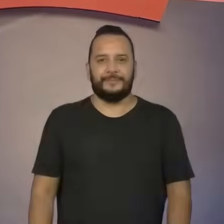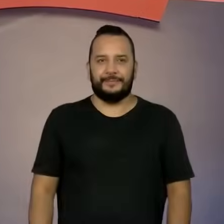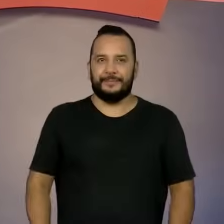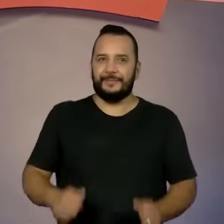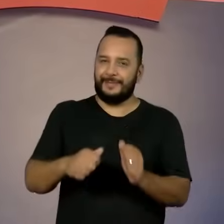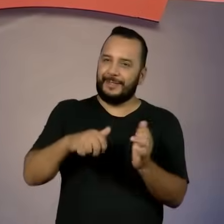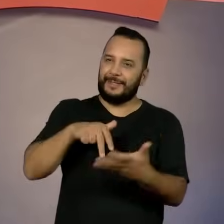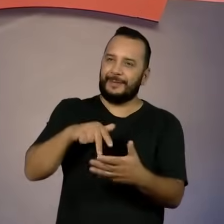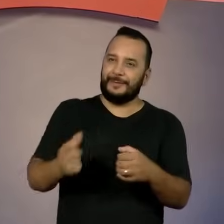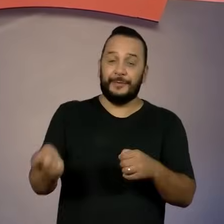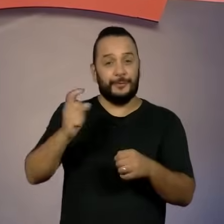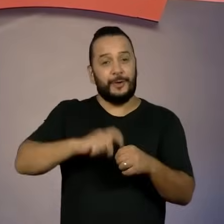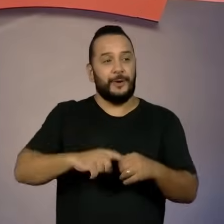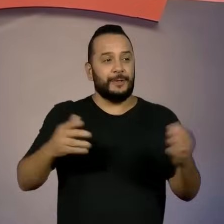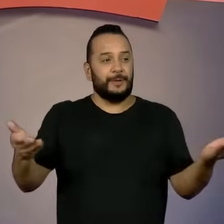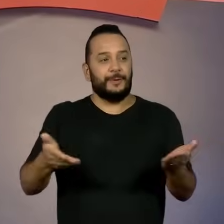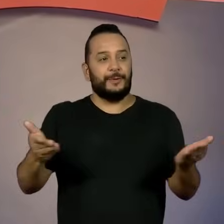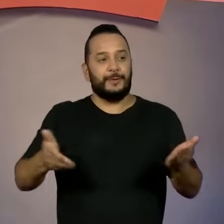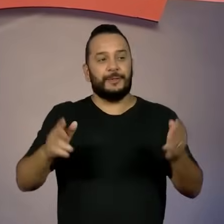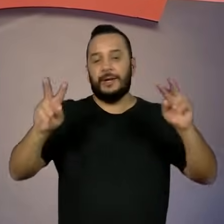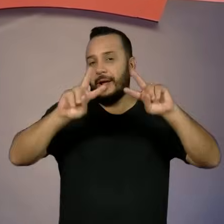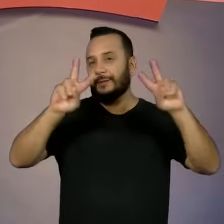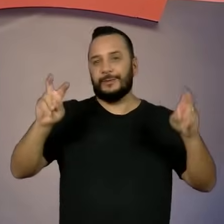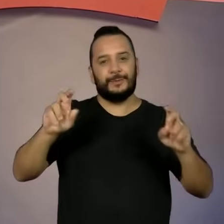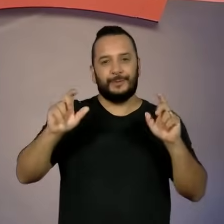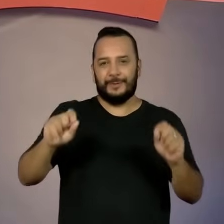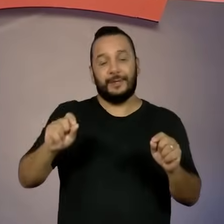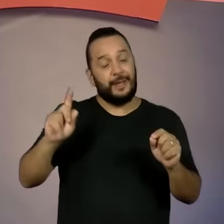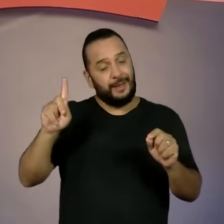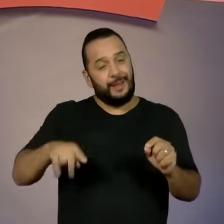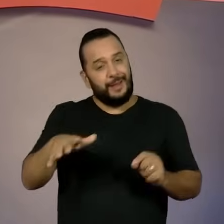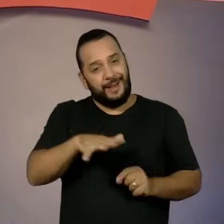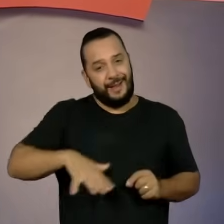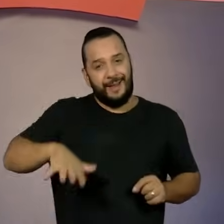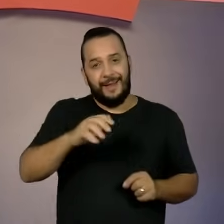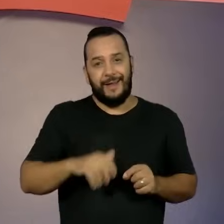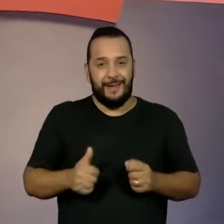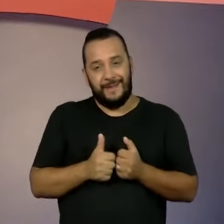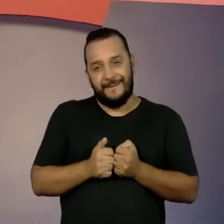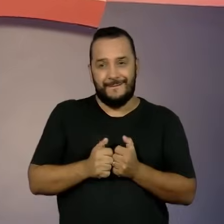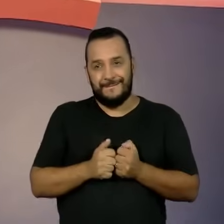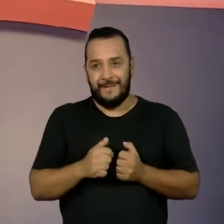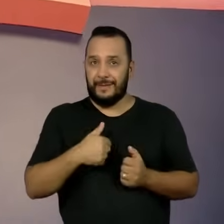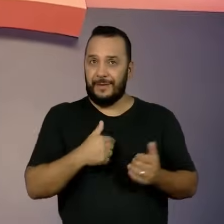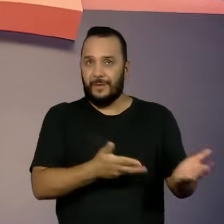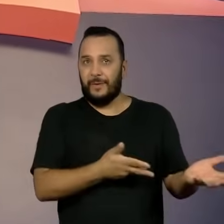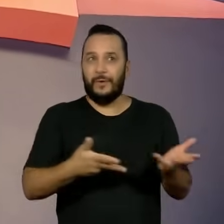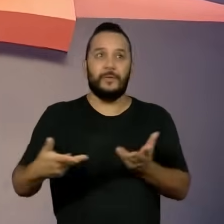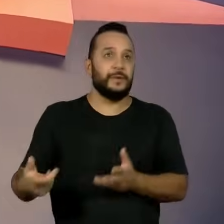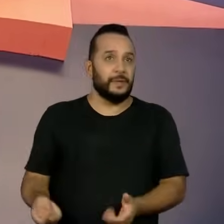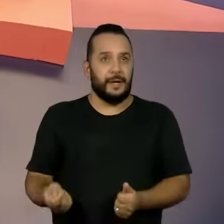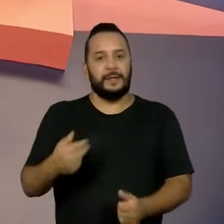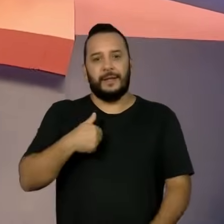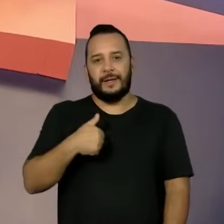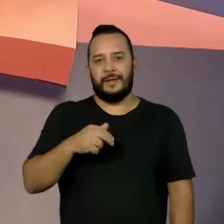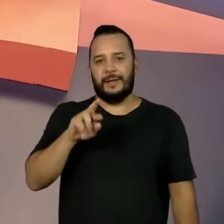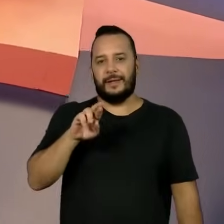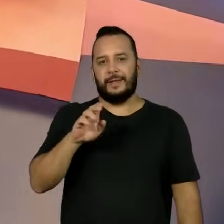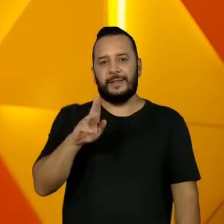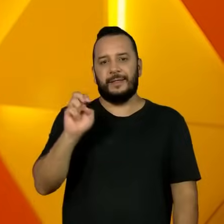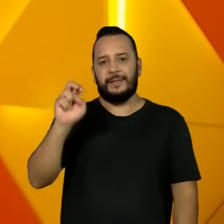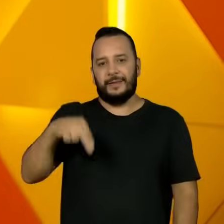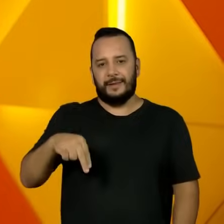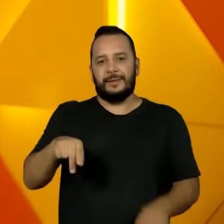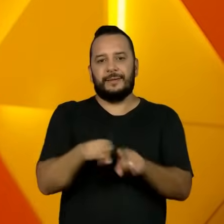Estação Livre de volta. Hoje o nosso assunto é mercado de games. E os meus convidados no estúdio são Renan Gonçalves e Tainá